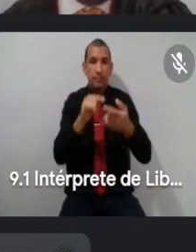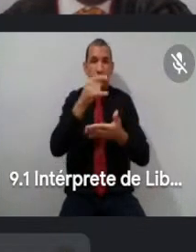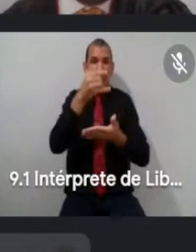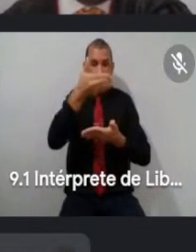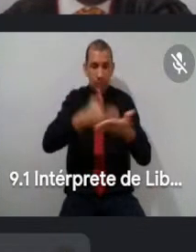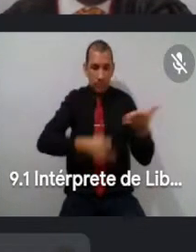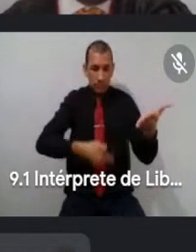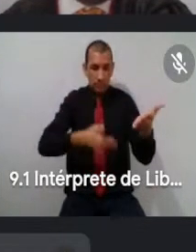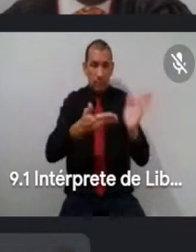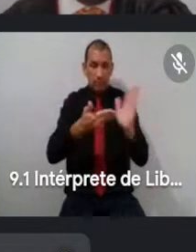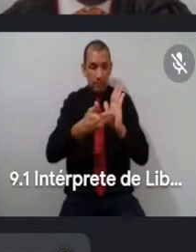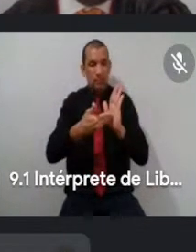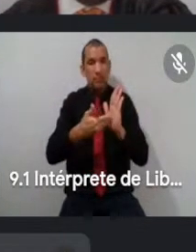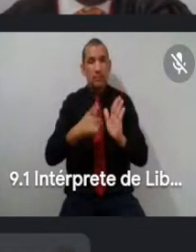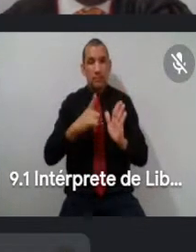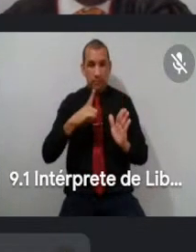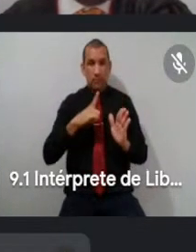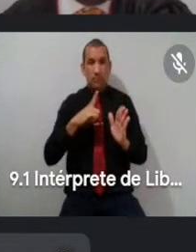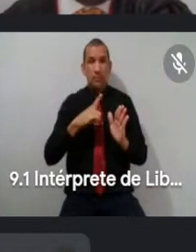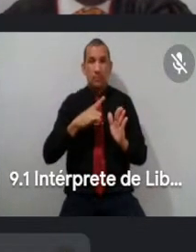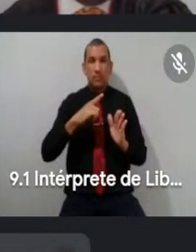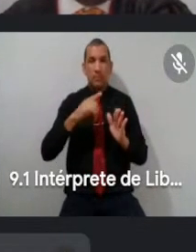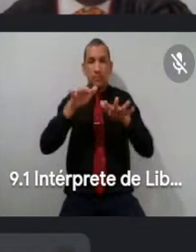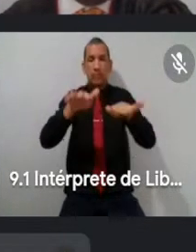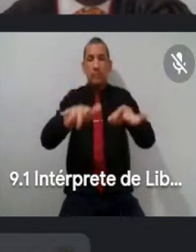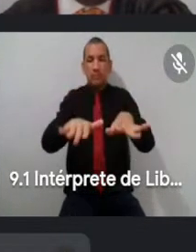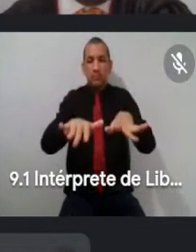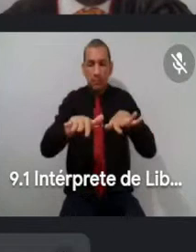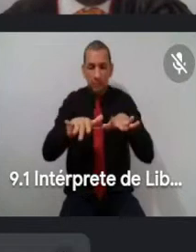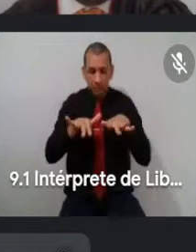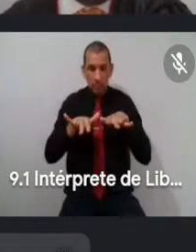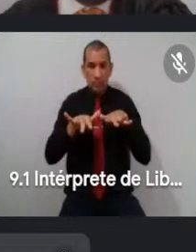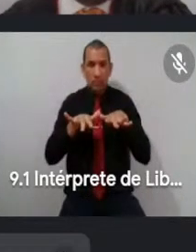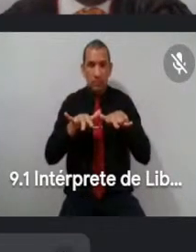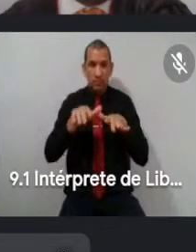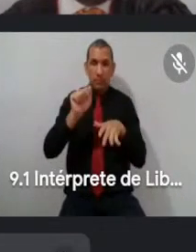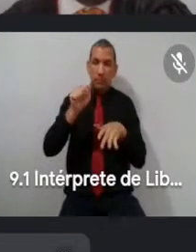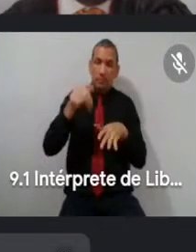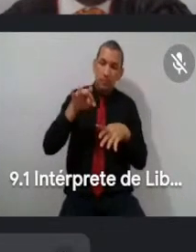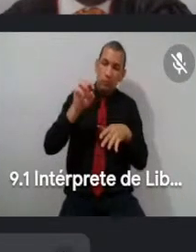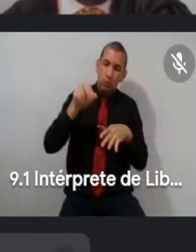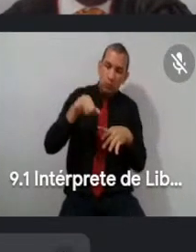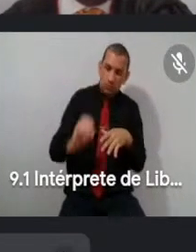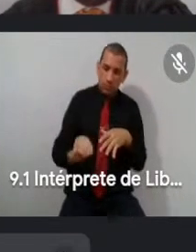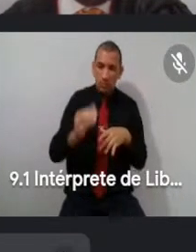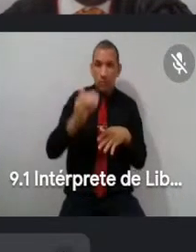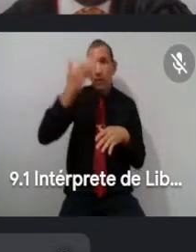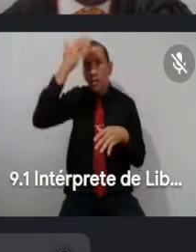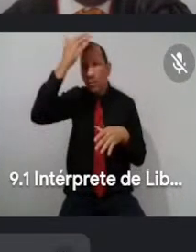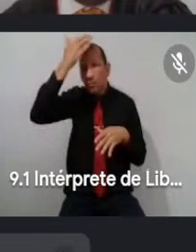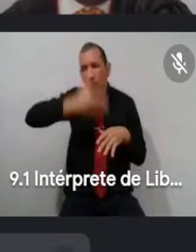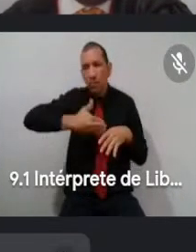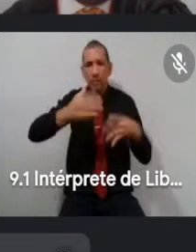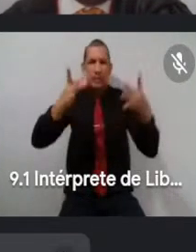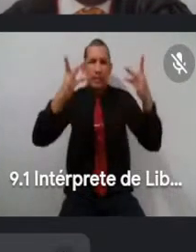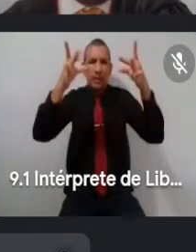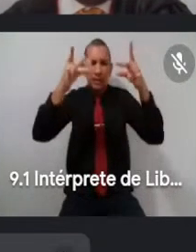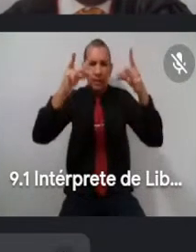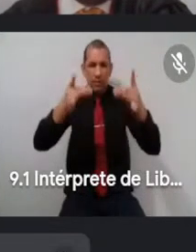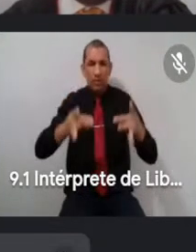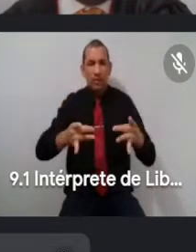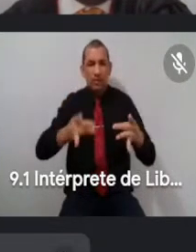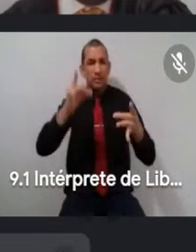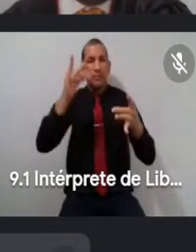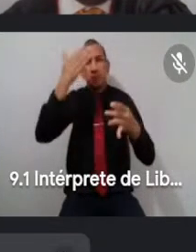declaração pública nesse sentido e em audiência Doutor Antonio Paim foi comprovado com detalhes